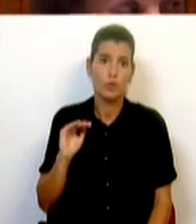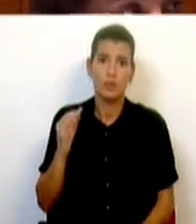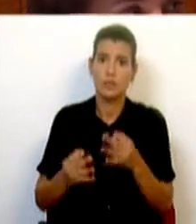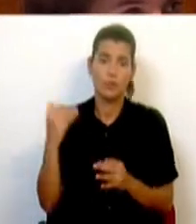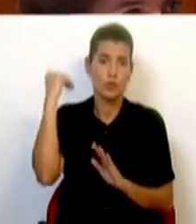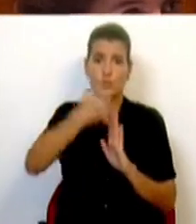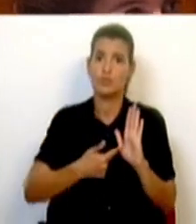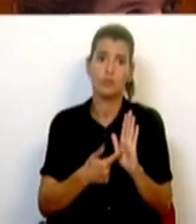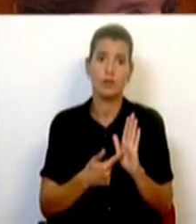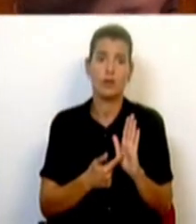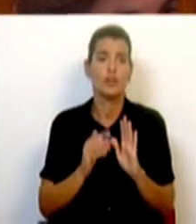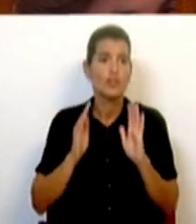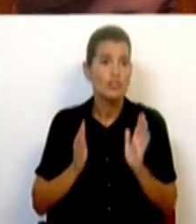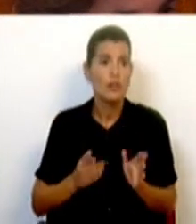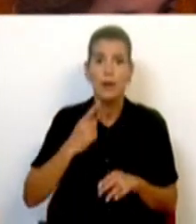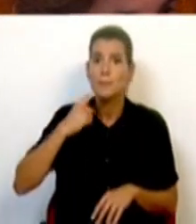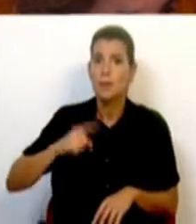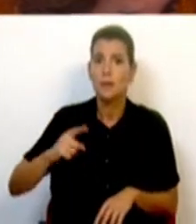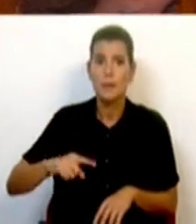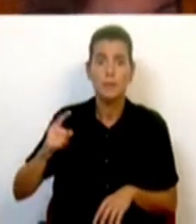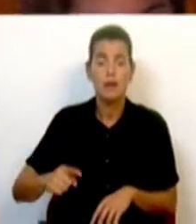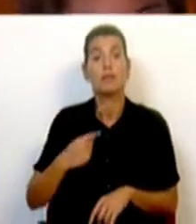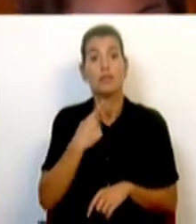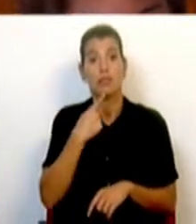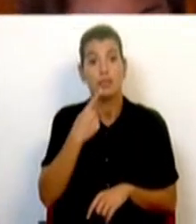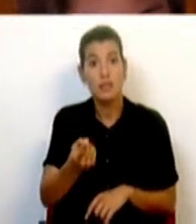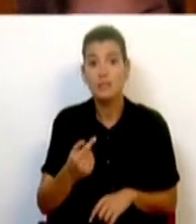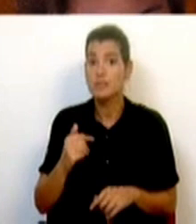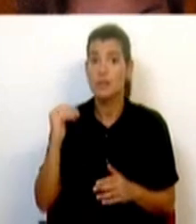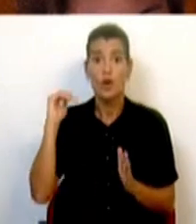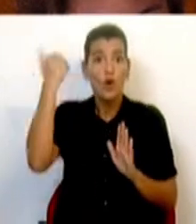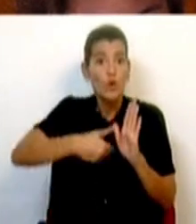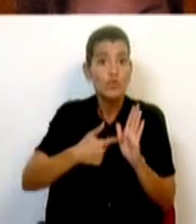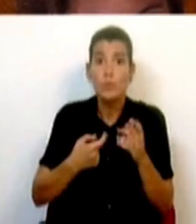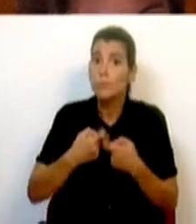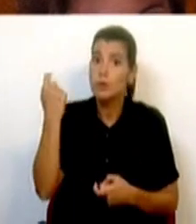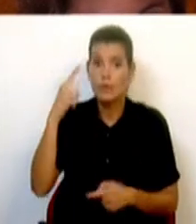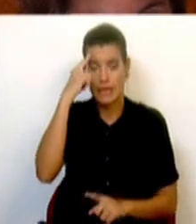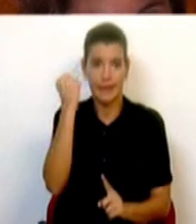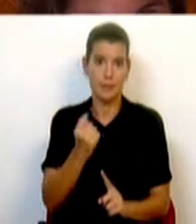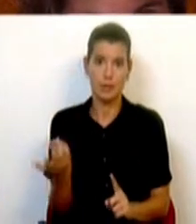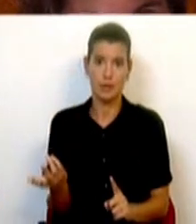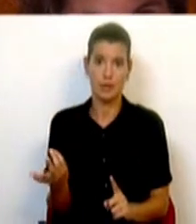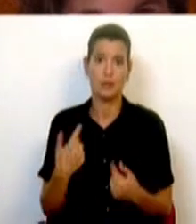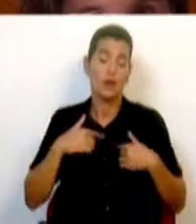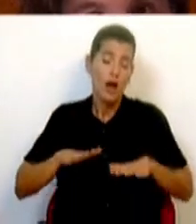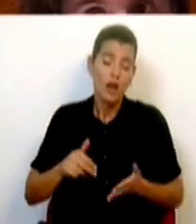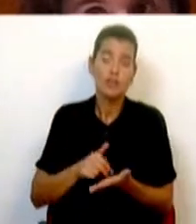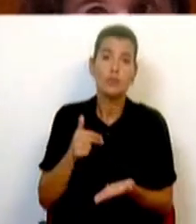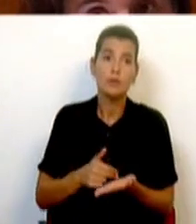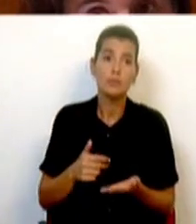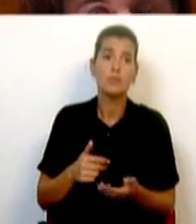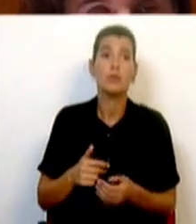que o Tribunal Constitucional já repetidas vezes declarou inconstitucional esse crime. Portanto, nós aguardamos que a Assembleia